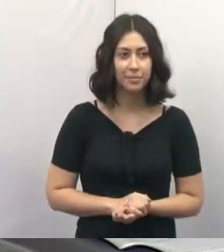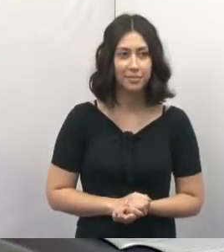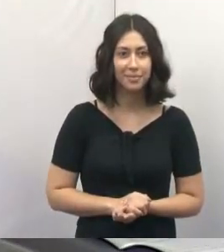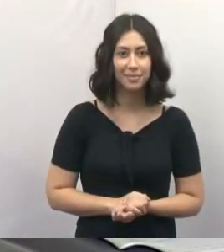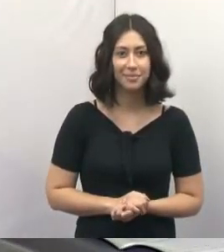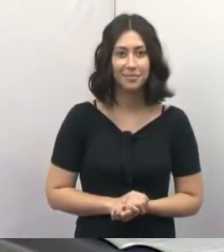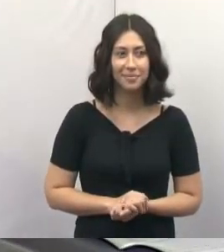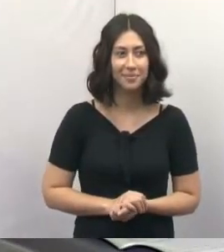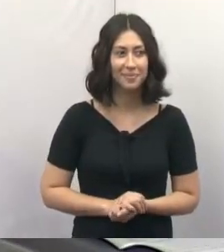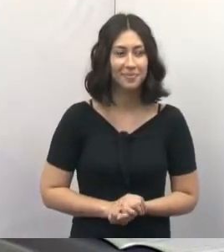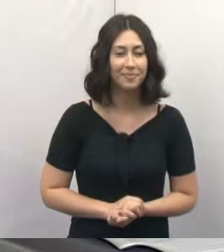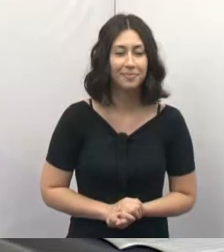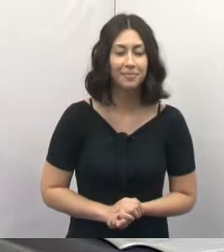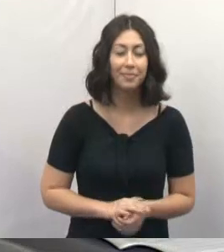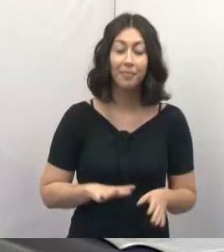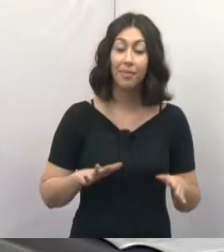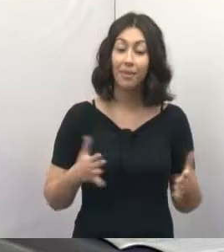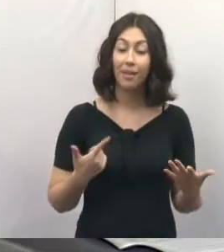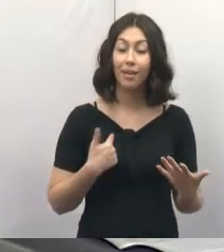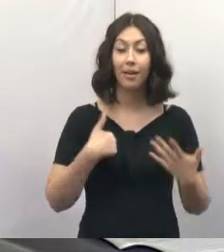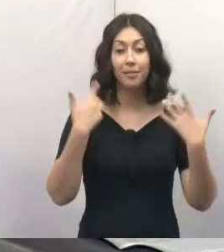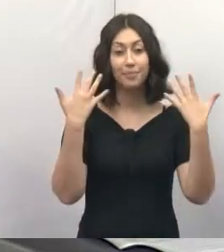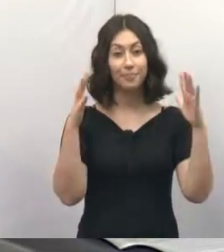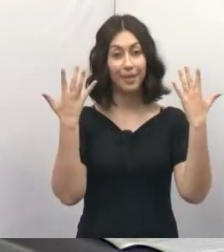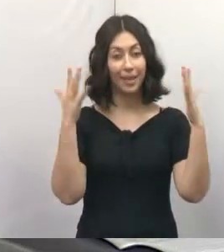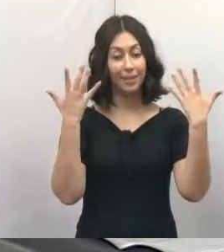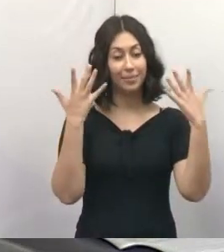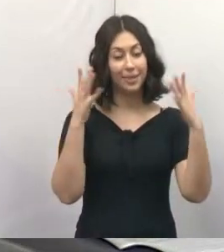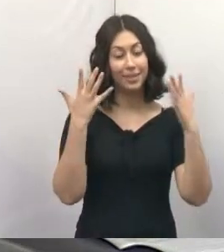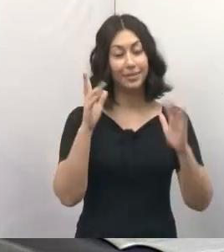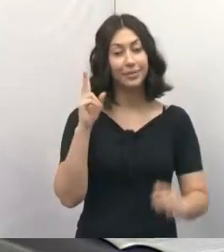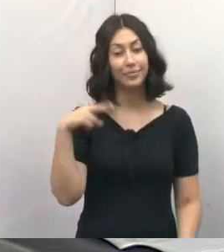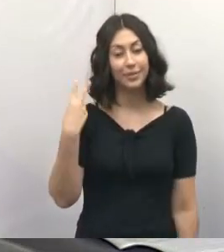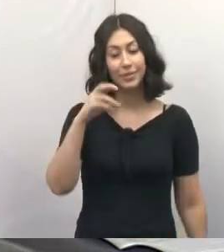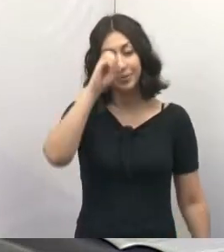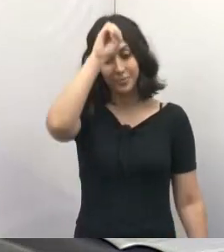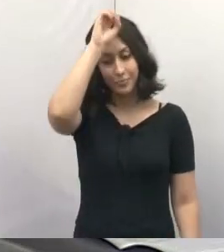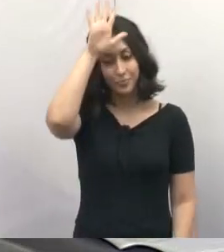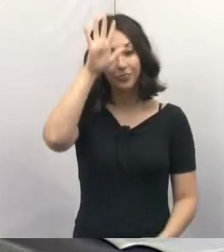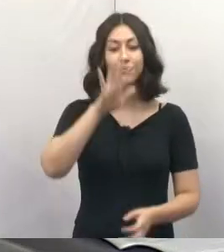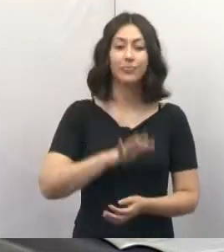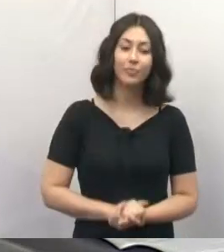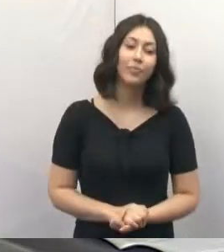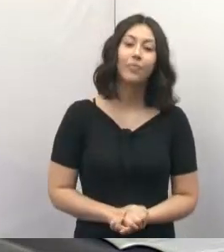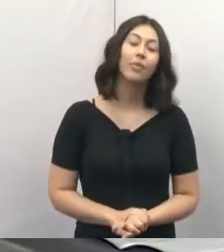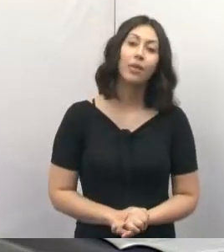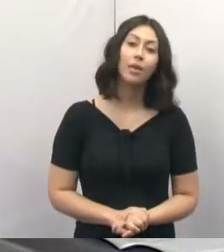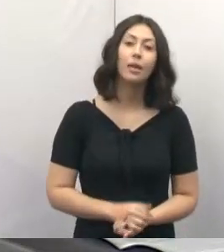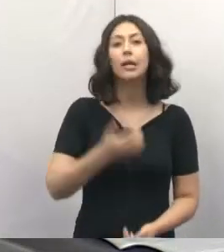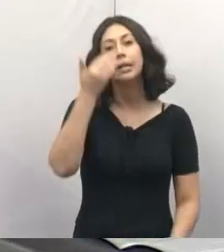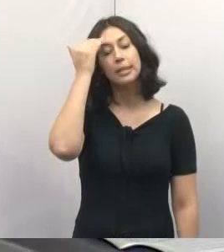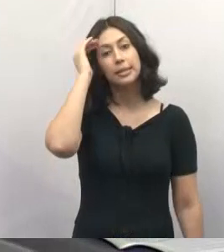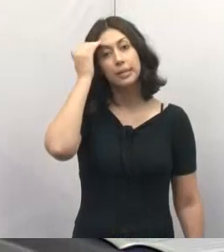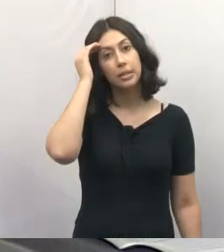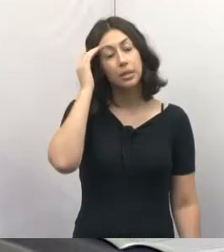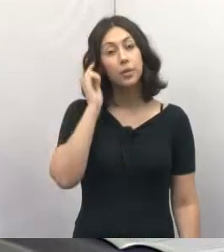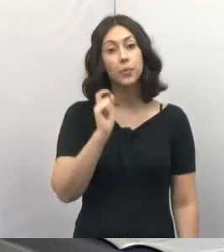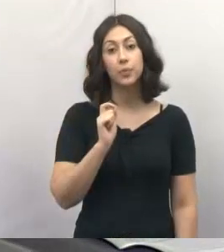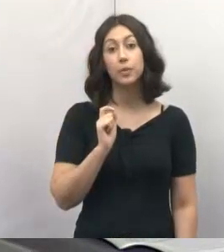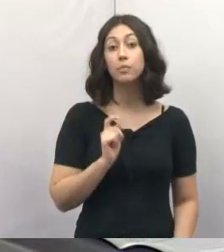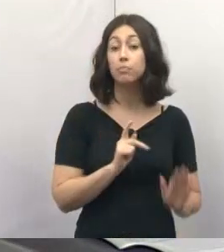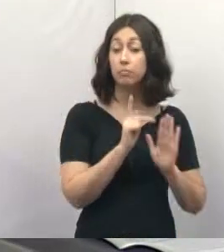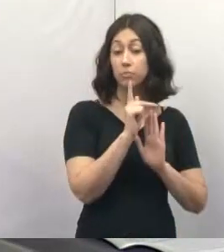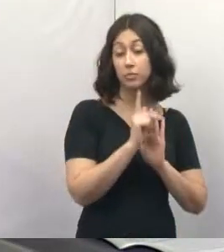oportunidade, né, eu parabenizo o vereador Rodrigo, né, houve um entendimento aí que o projeto cabe